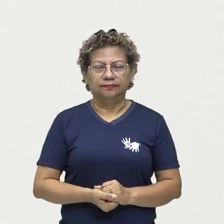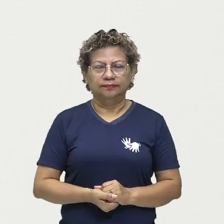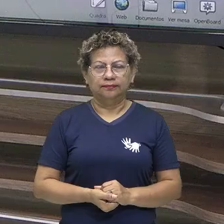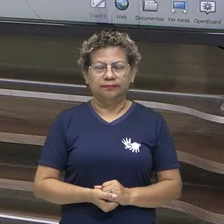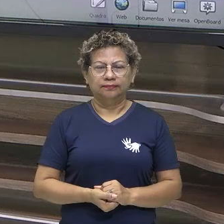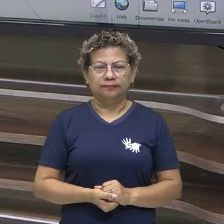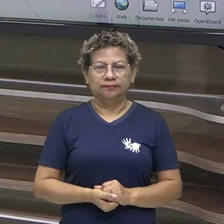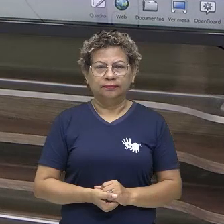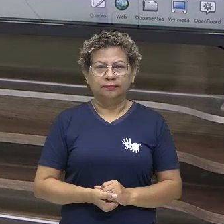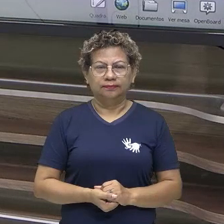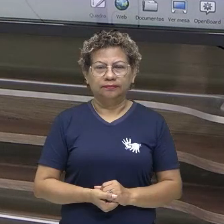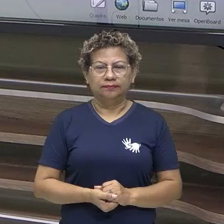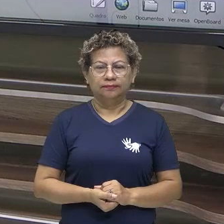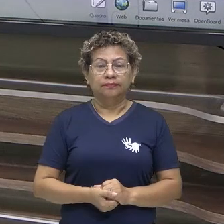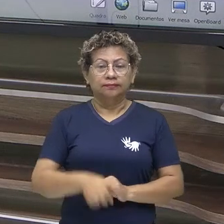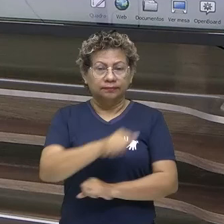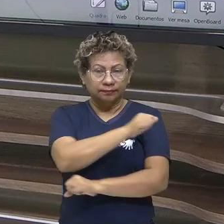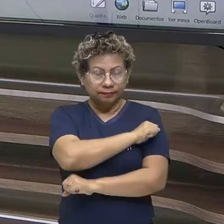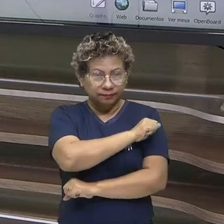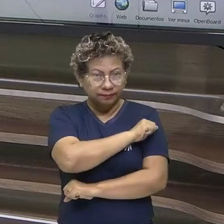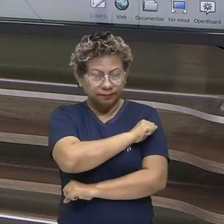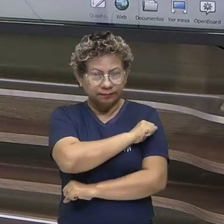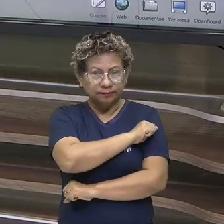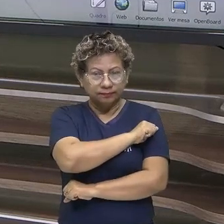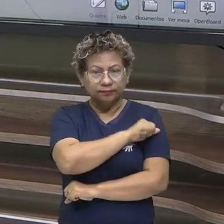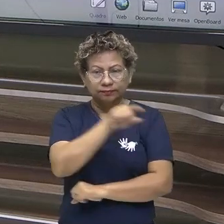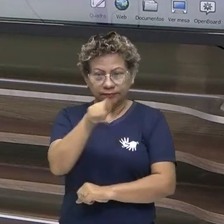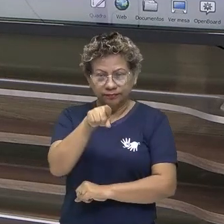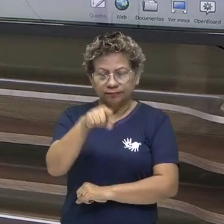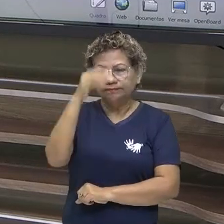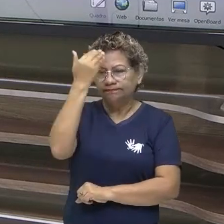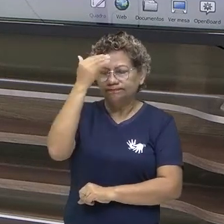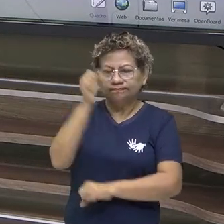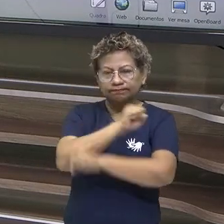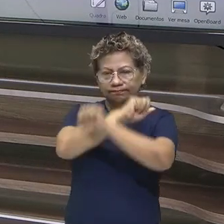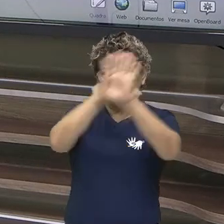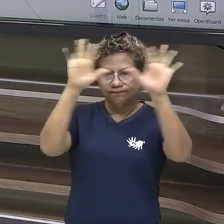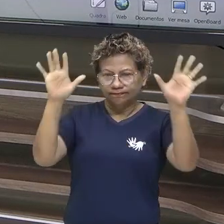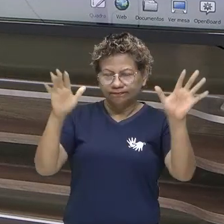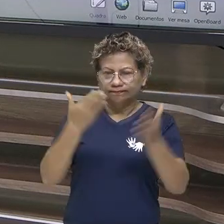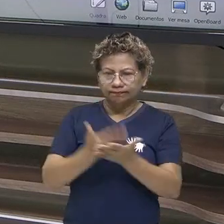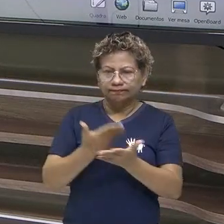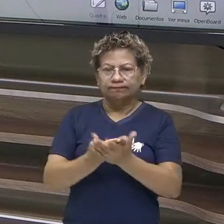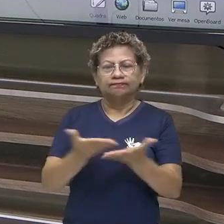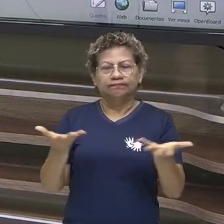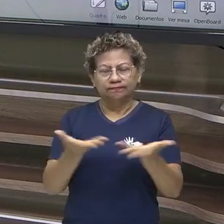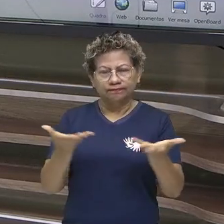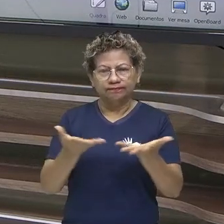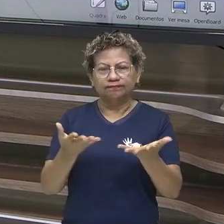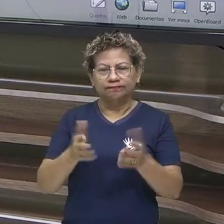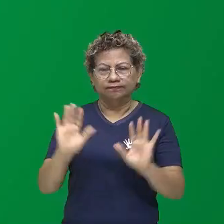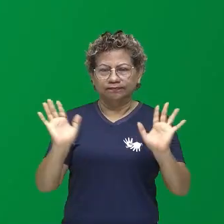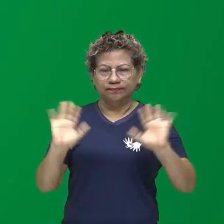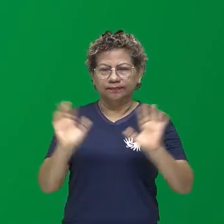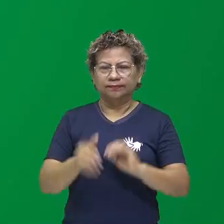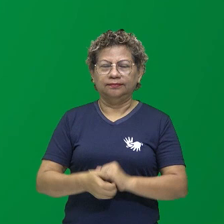Muito bem, queridos alunos, espero que tenham gostado da aula de hoje e até a próxima oportunidade.